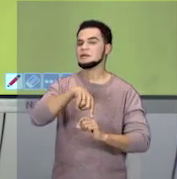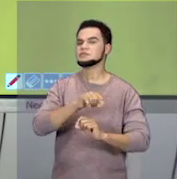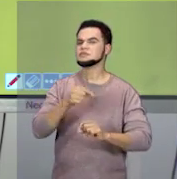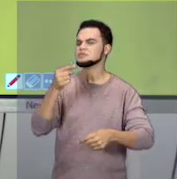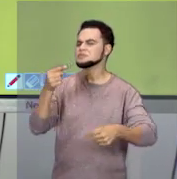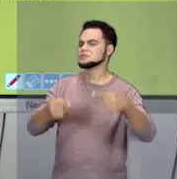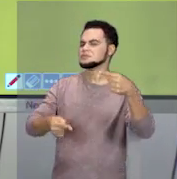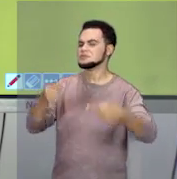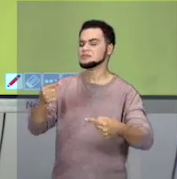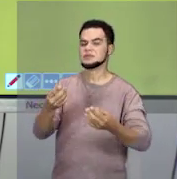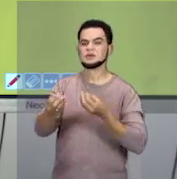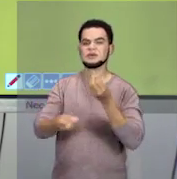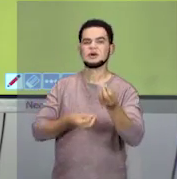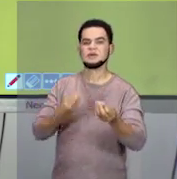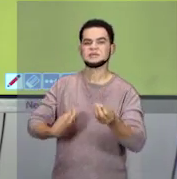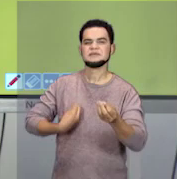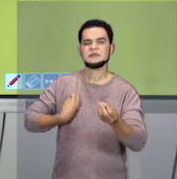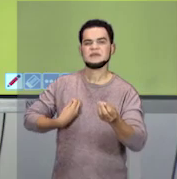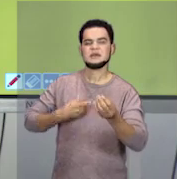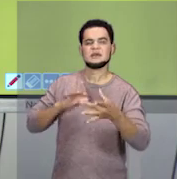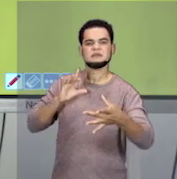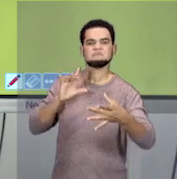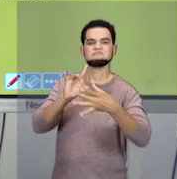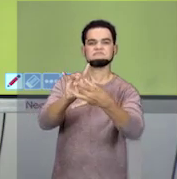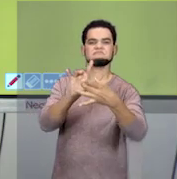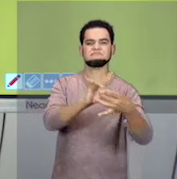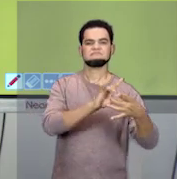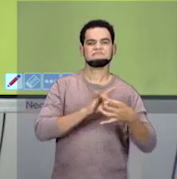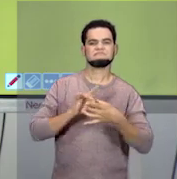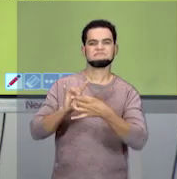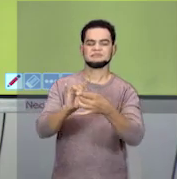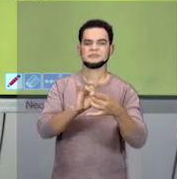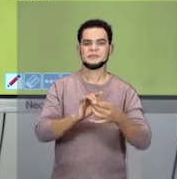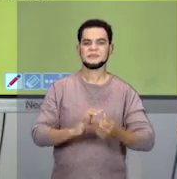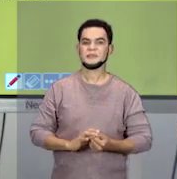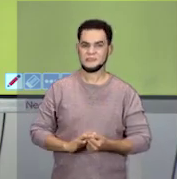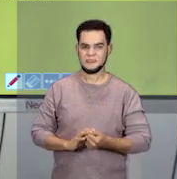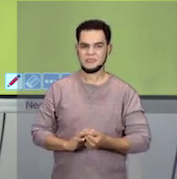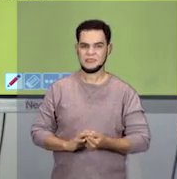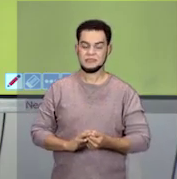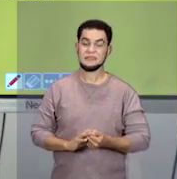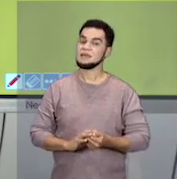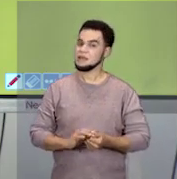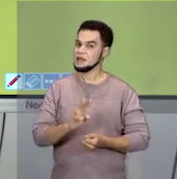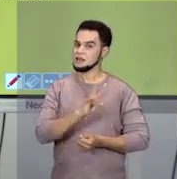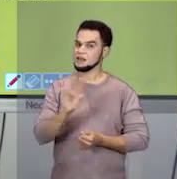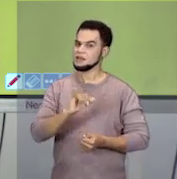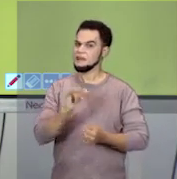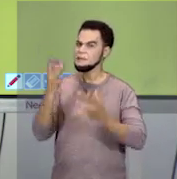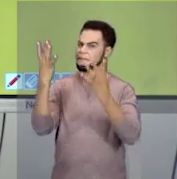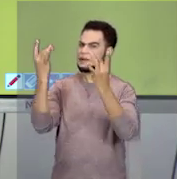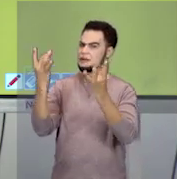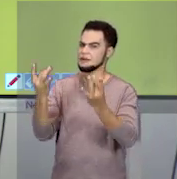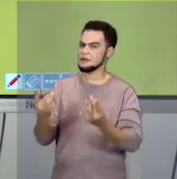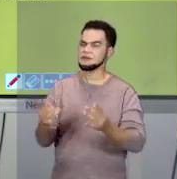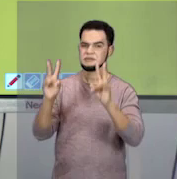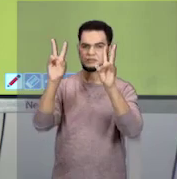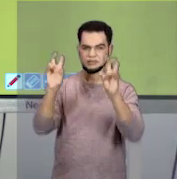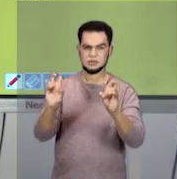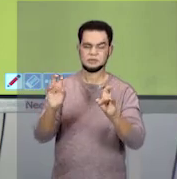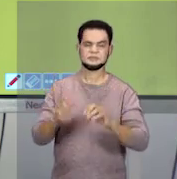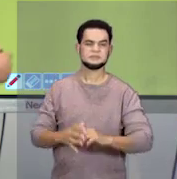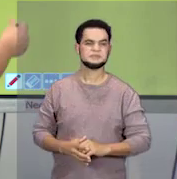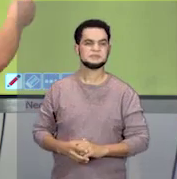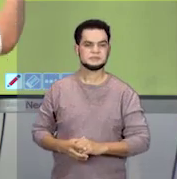em rede. E aí ele vai me dar algumas questões mais específicas em relação a este comentário. Vejam